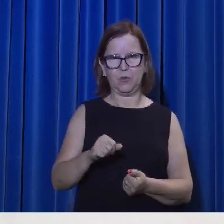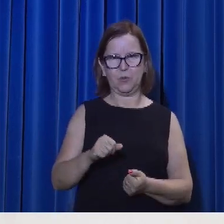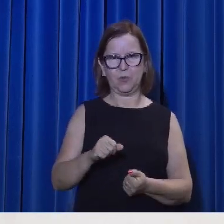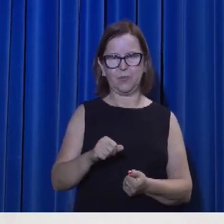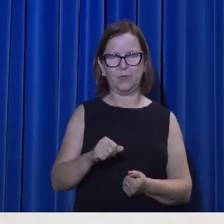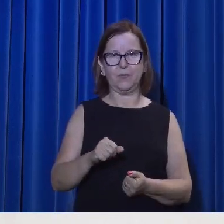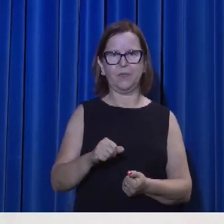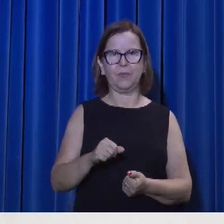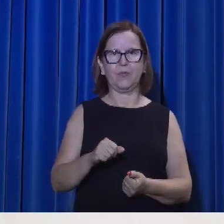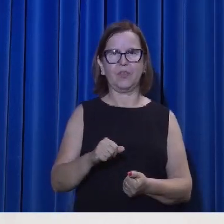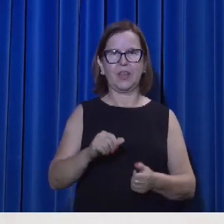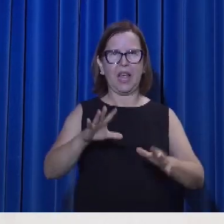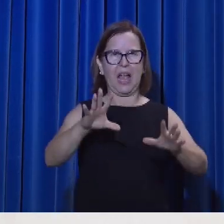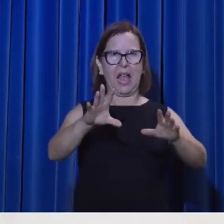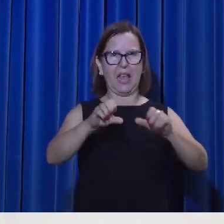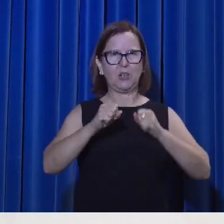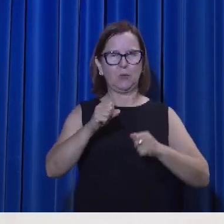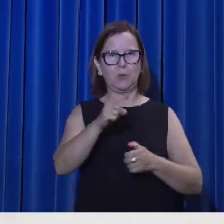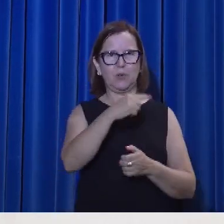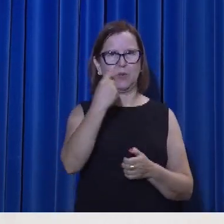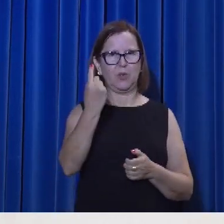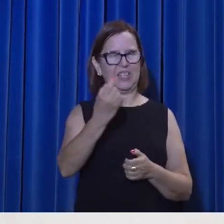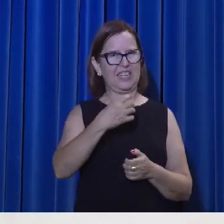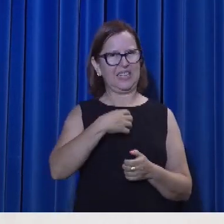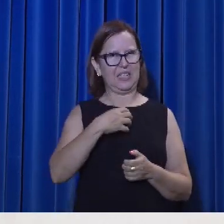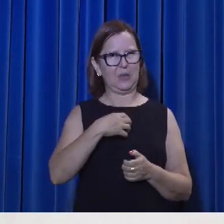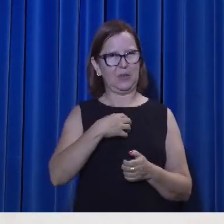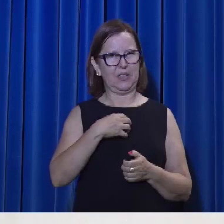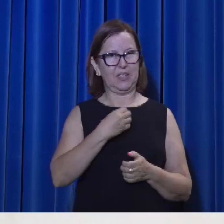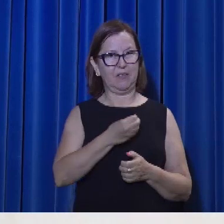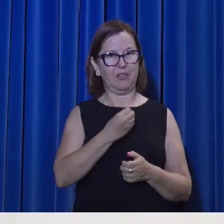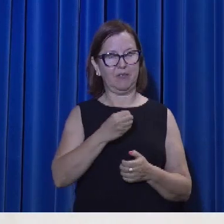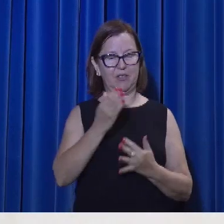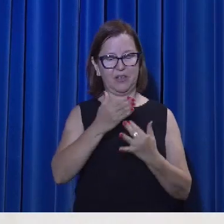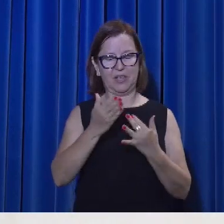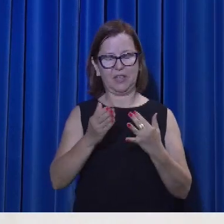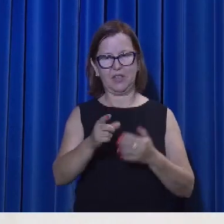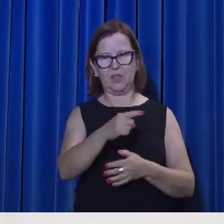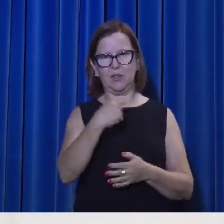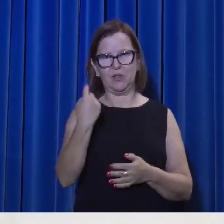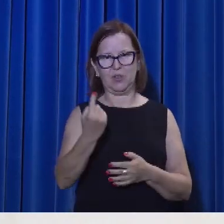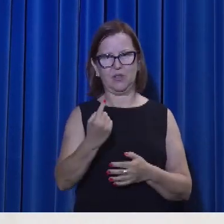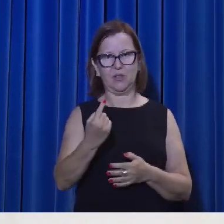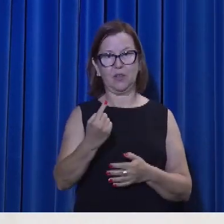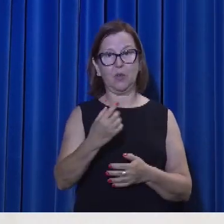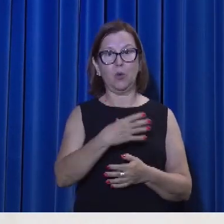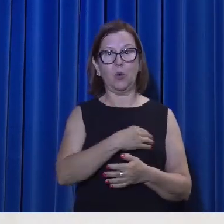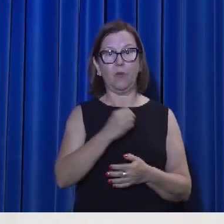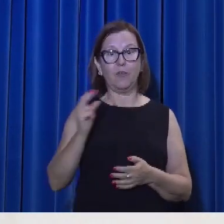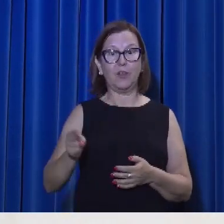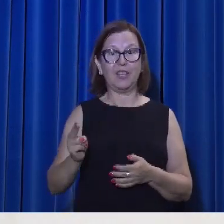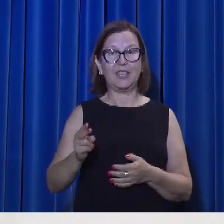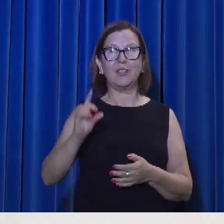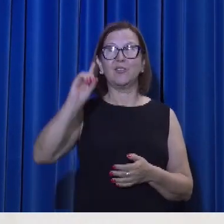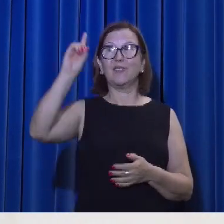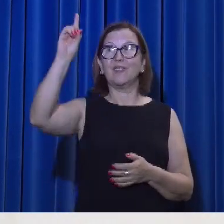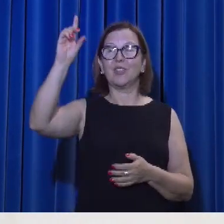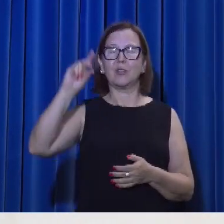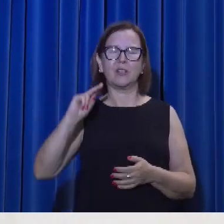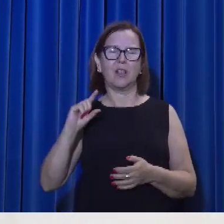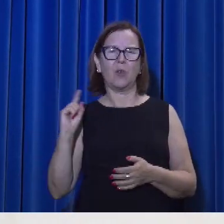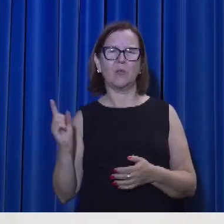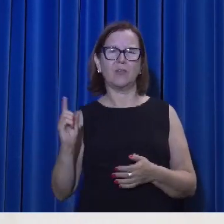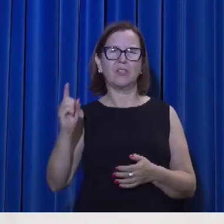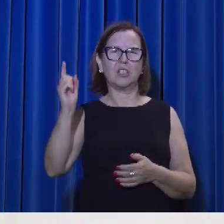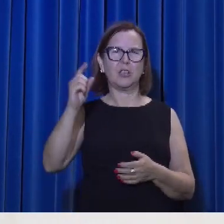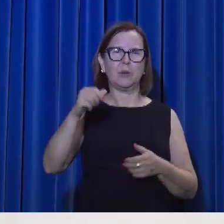nós. O Filho eterno do Altíssimo estava aqui nesse mundo inferior. Ele veio para salvar um